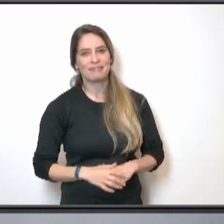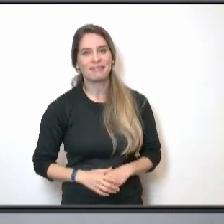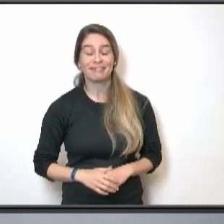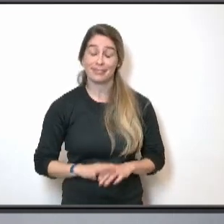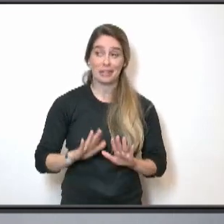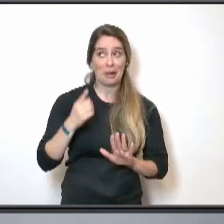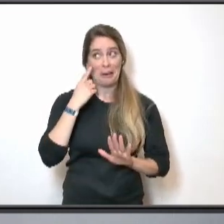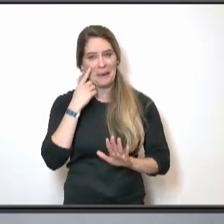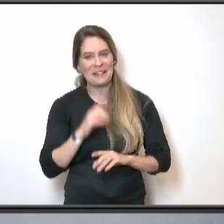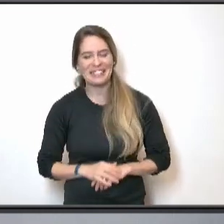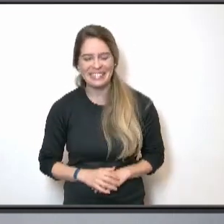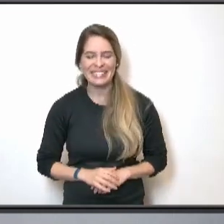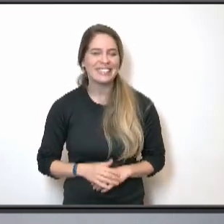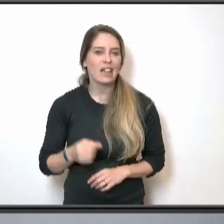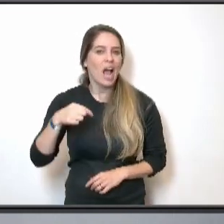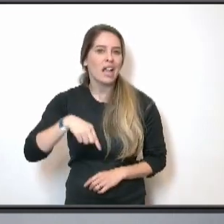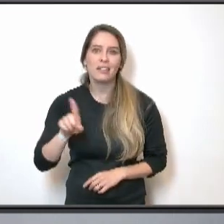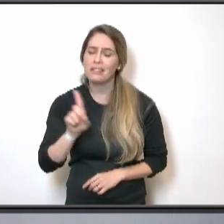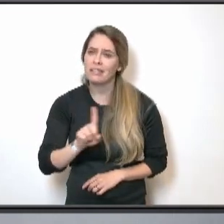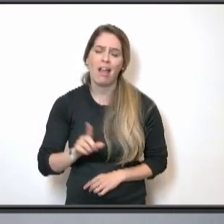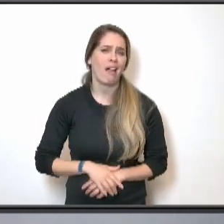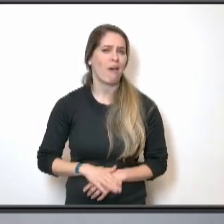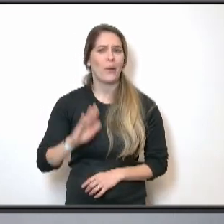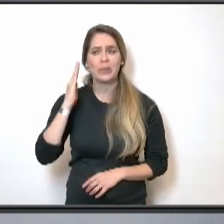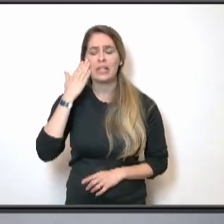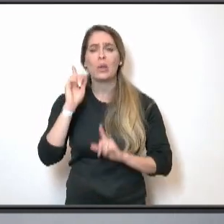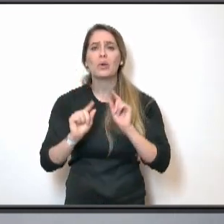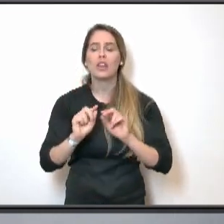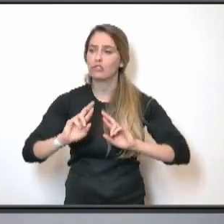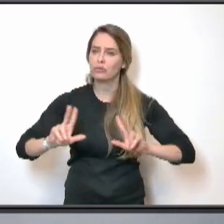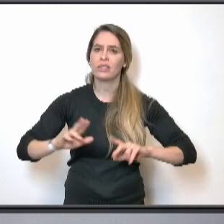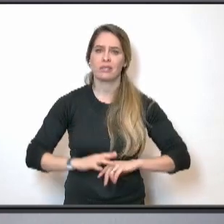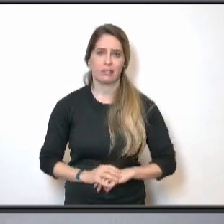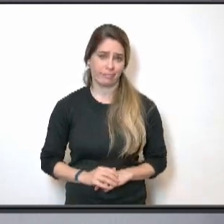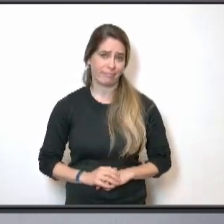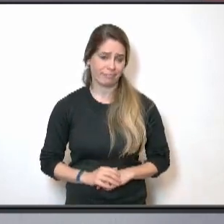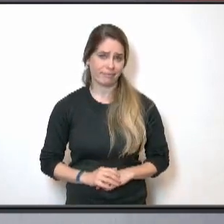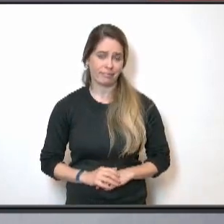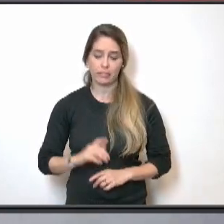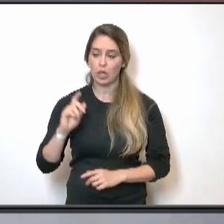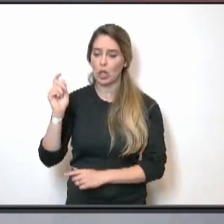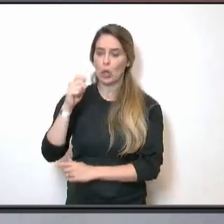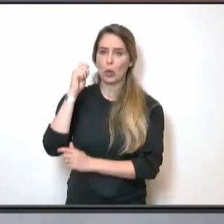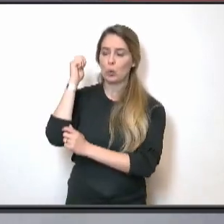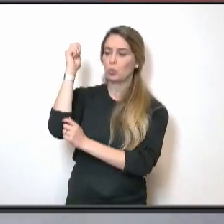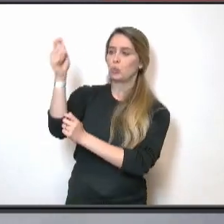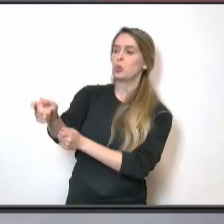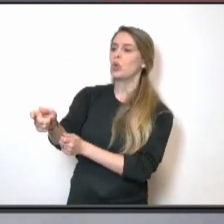nervoso. Mas aqui, irmãos, nós temos que entender que é uma situação diferente. Pescaria não era um hobby para